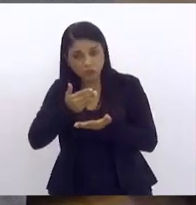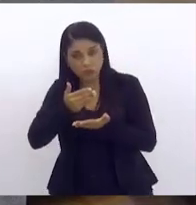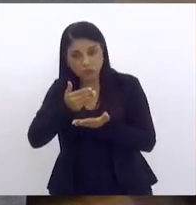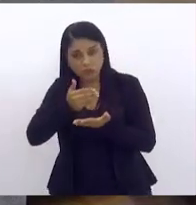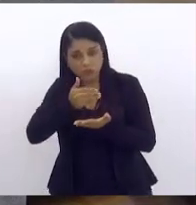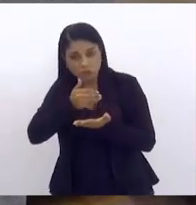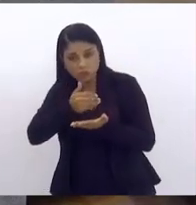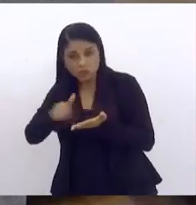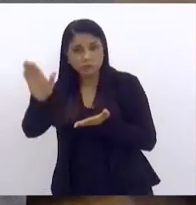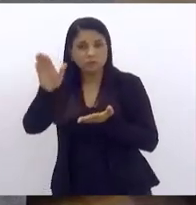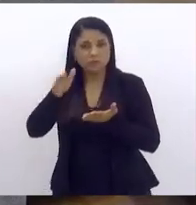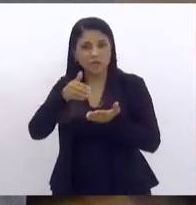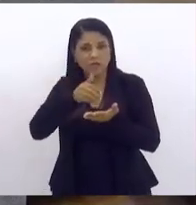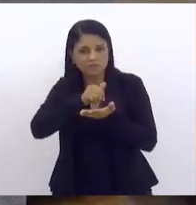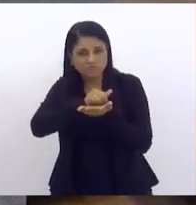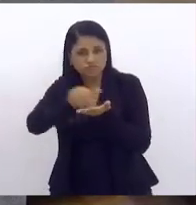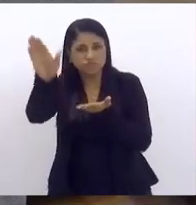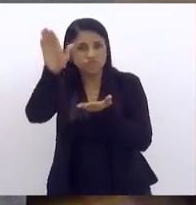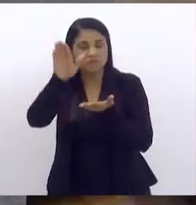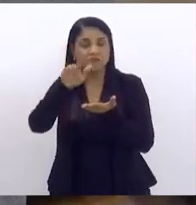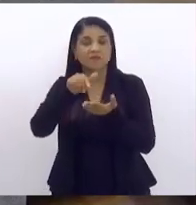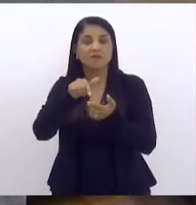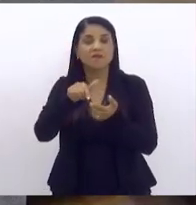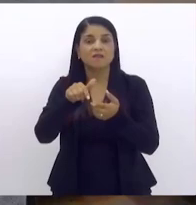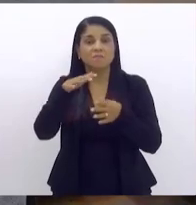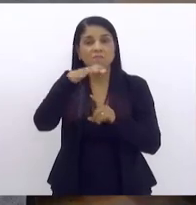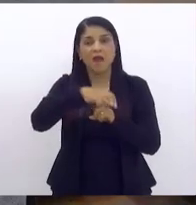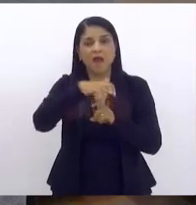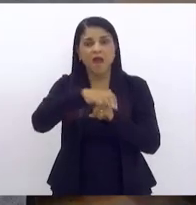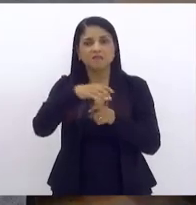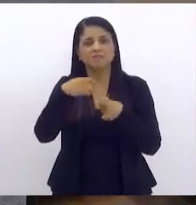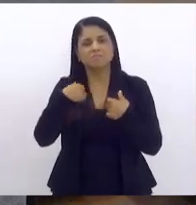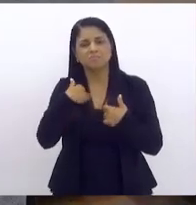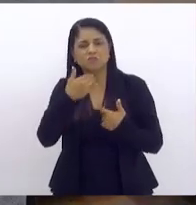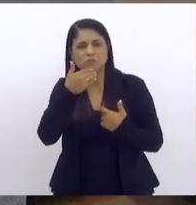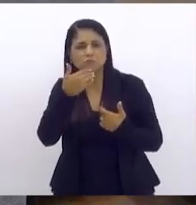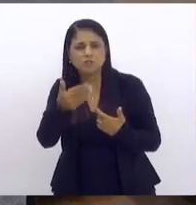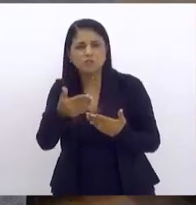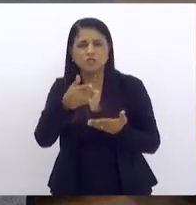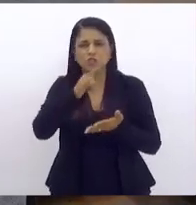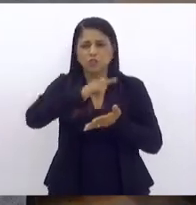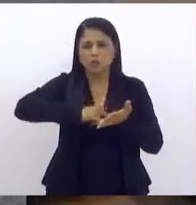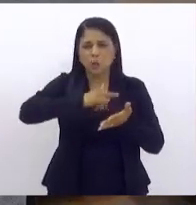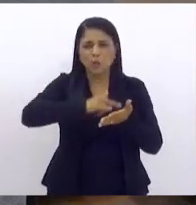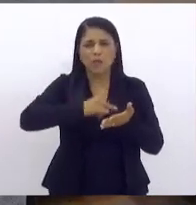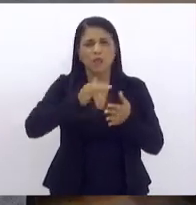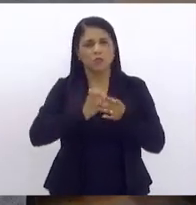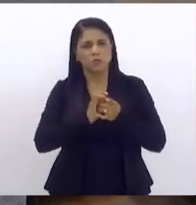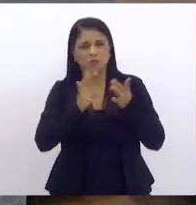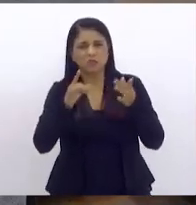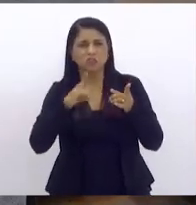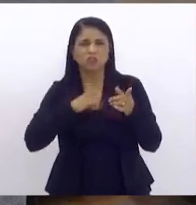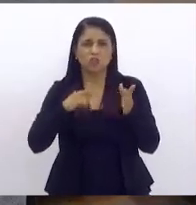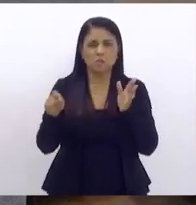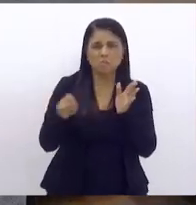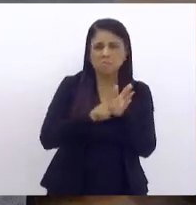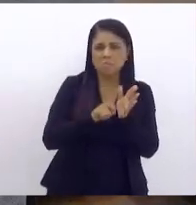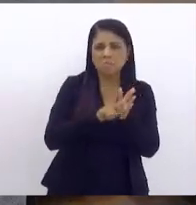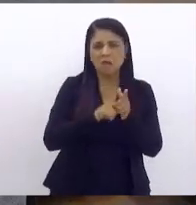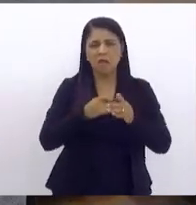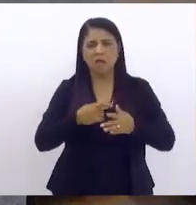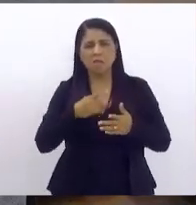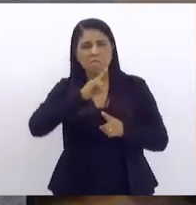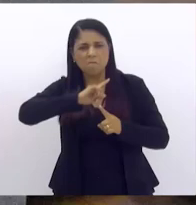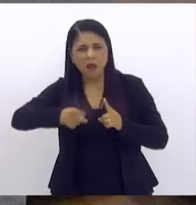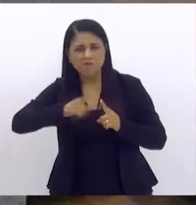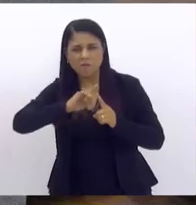praças. Tinham que pedir não sei quantas autorizações, que eram pessoas que falavam palavrão, que eram drogados, que eram isso, que eram aquilo.